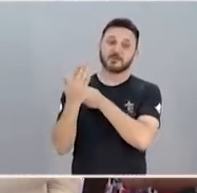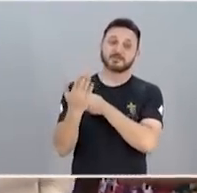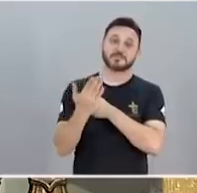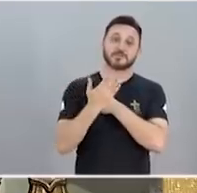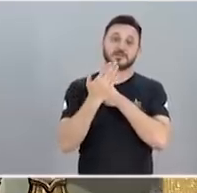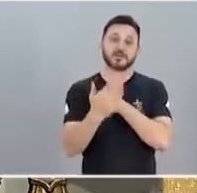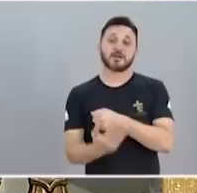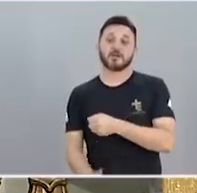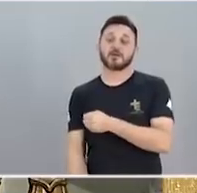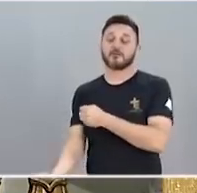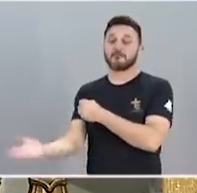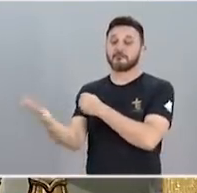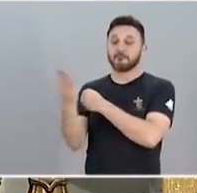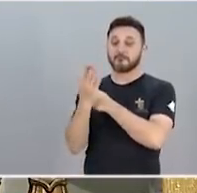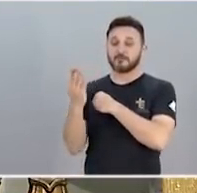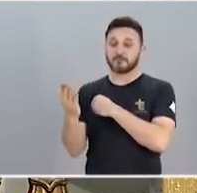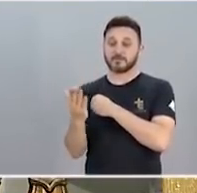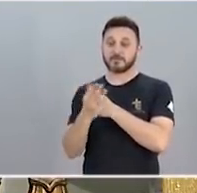favoreça,